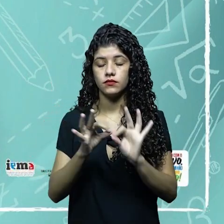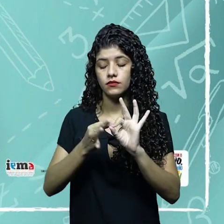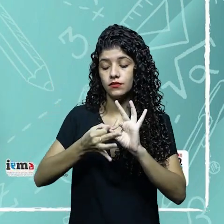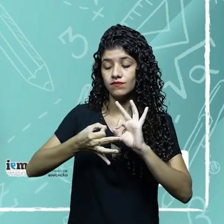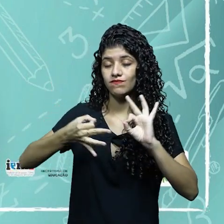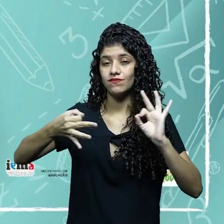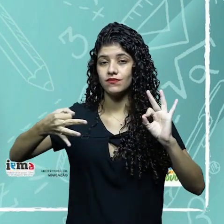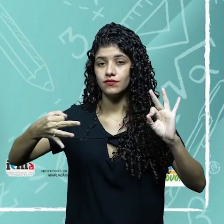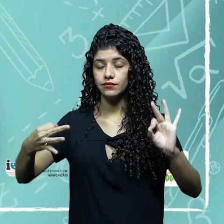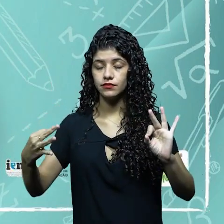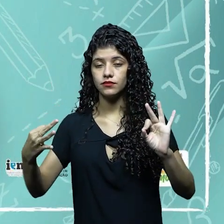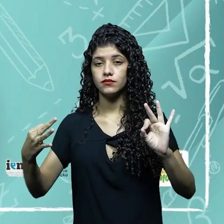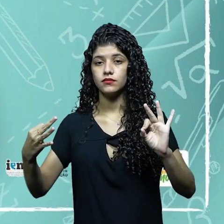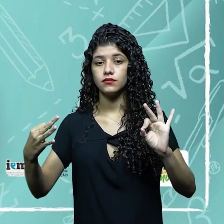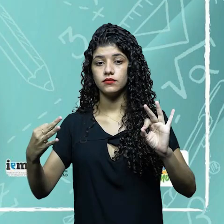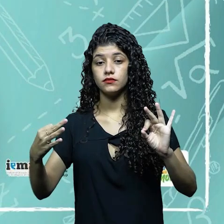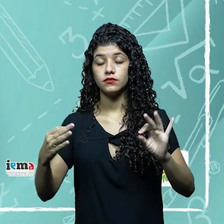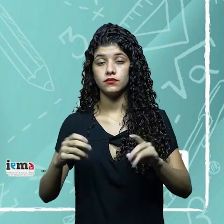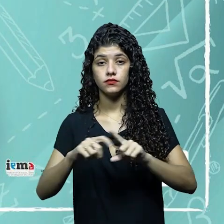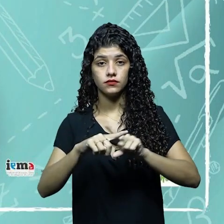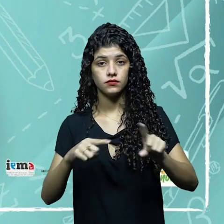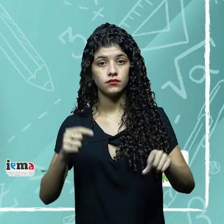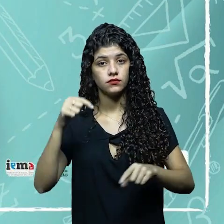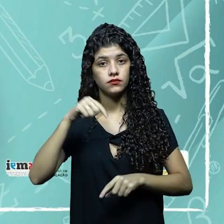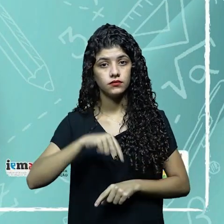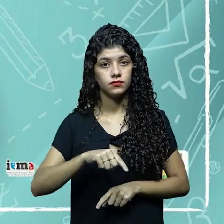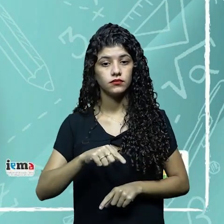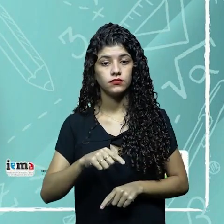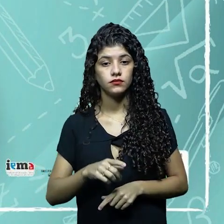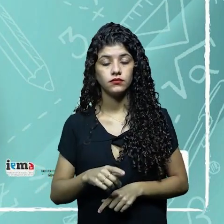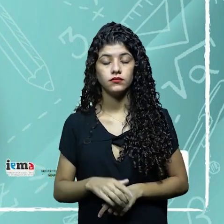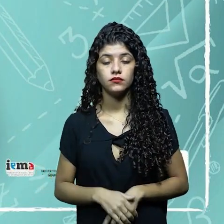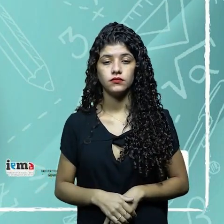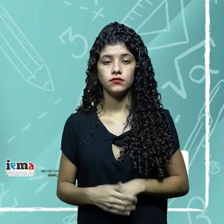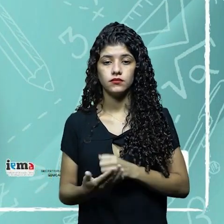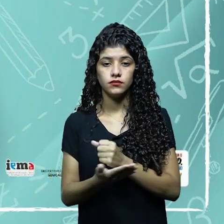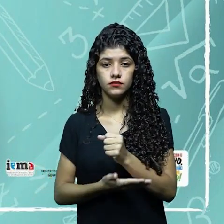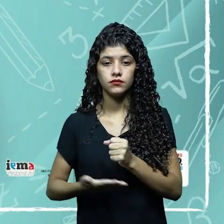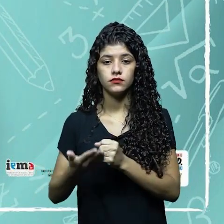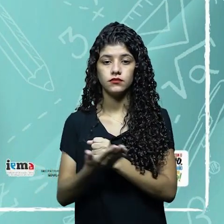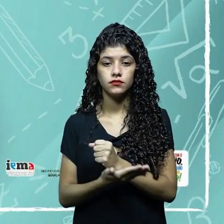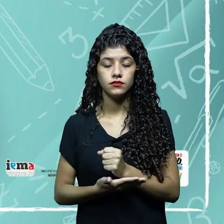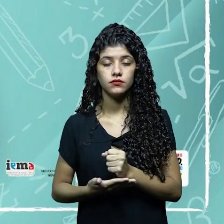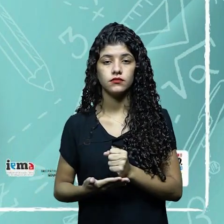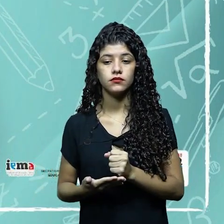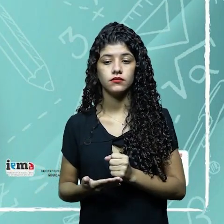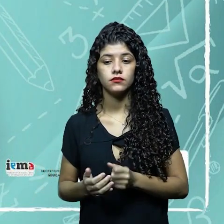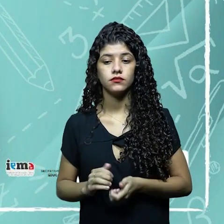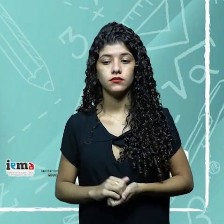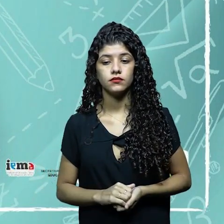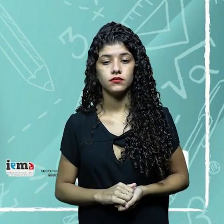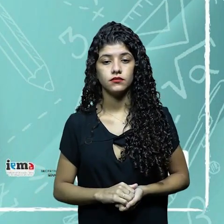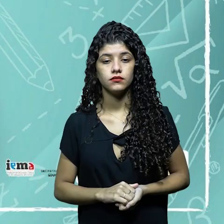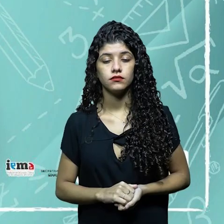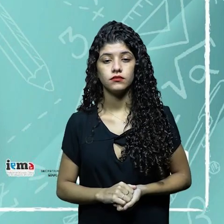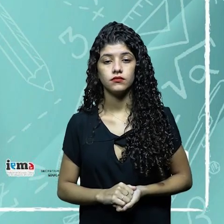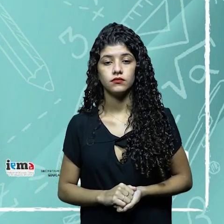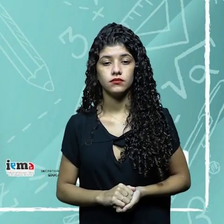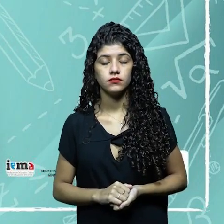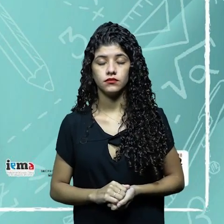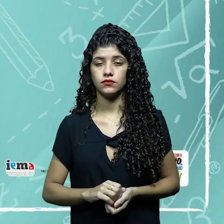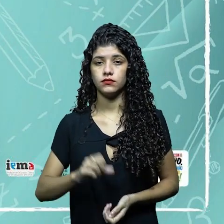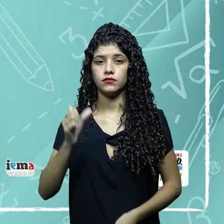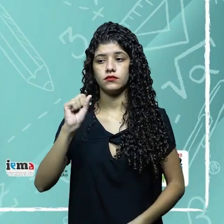a distância, mas aqui, pelo menos com esse básico, com esses